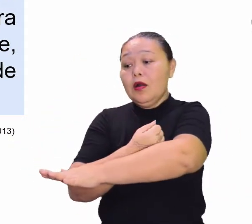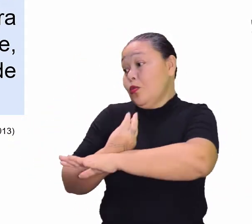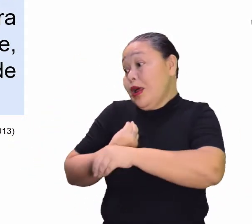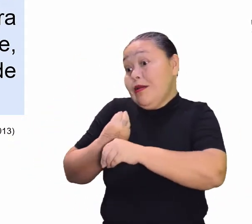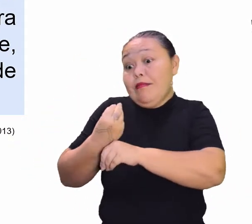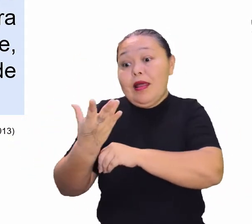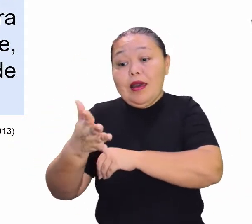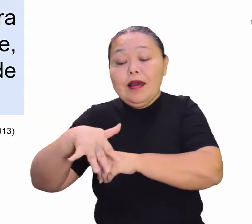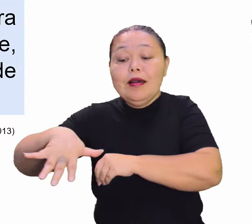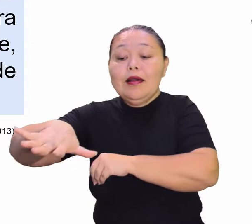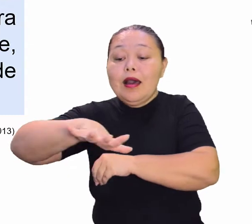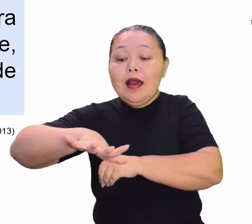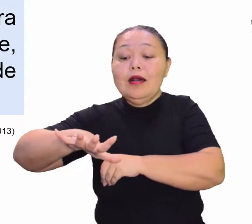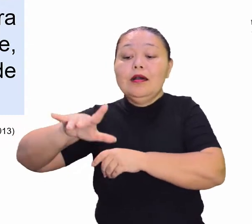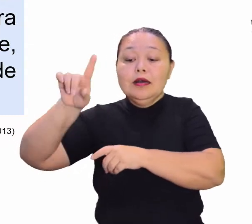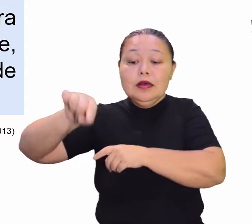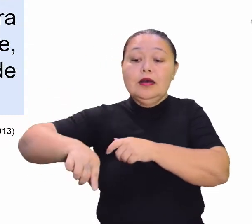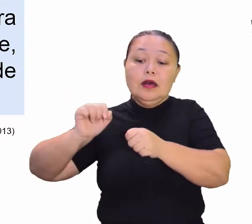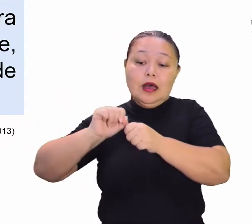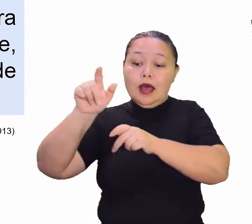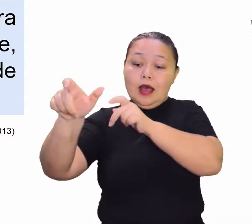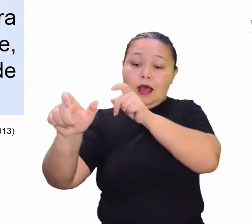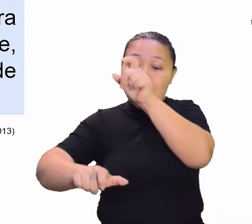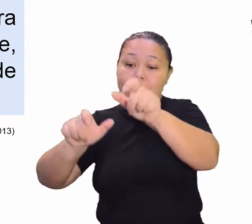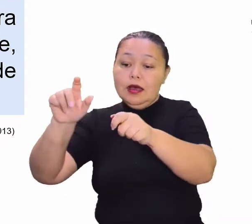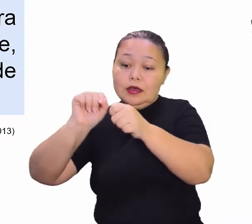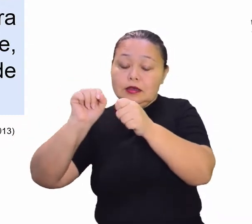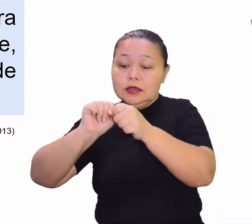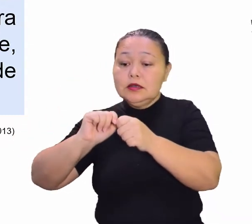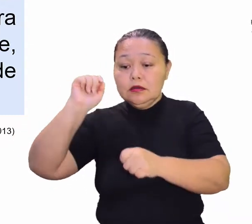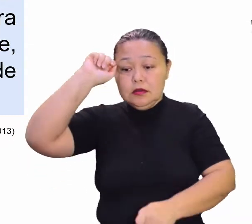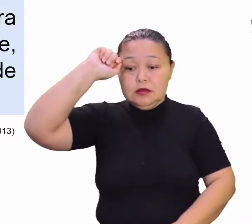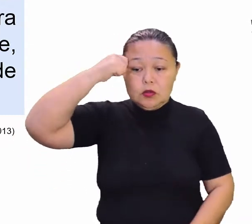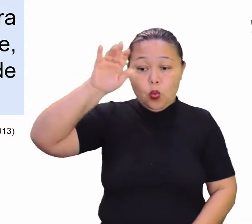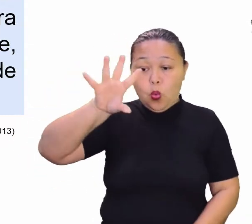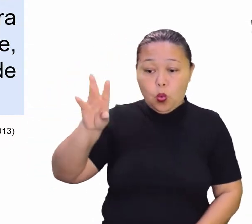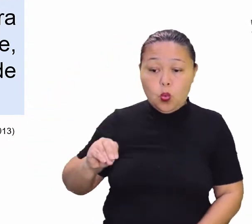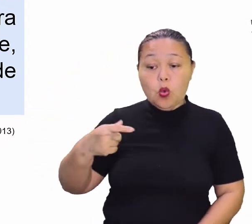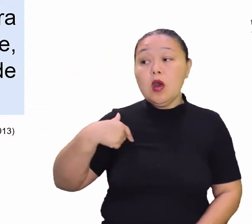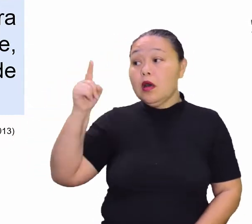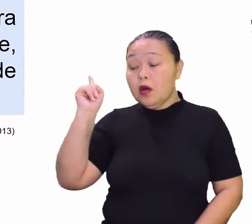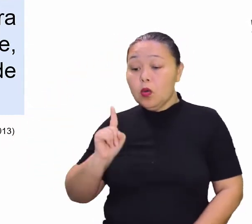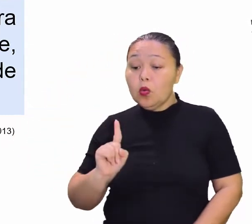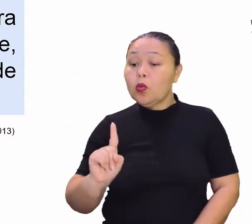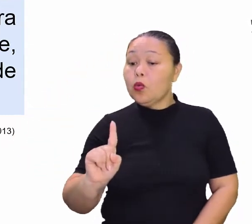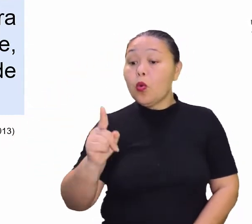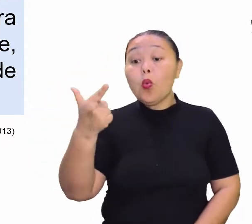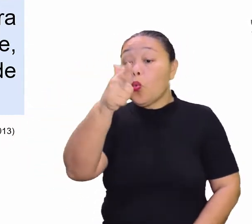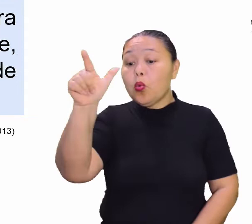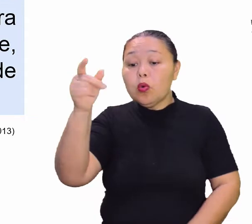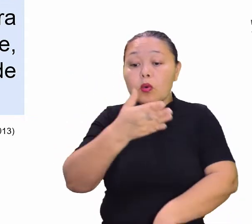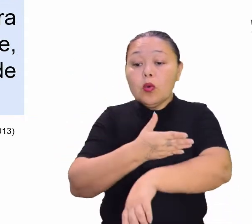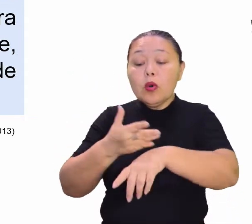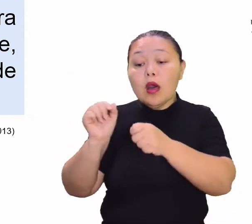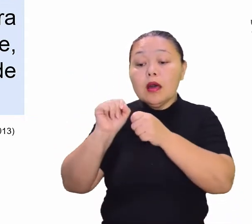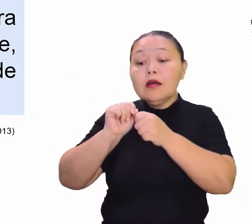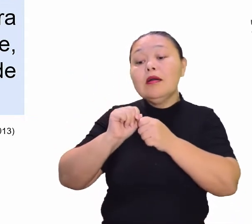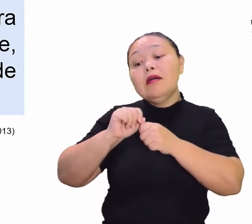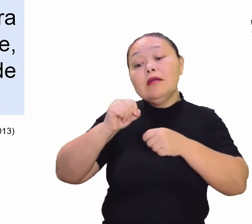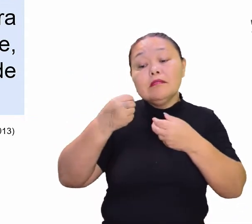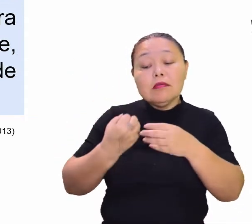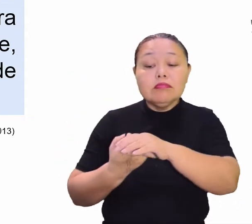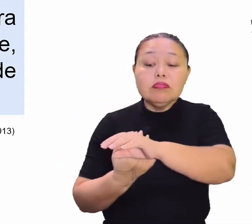a África, que já tinha muitas dificuldades de produção alimentar. O colonizador enviou aí para